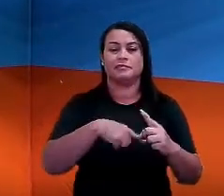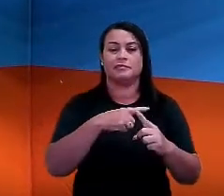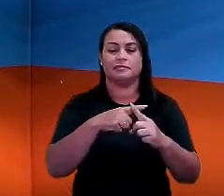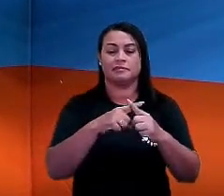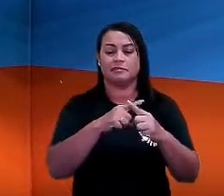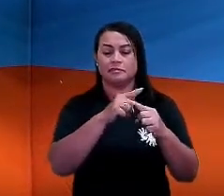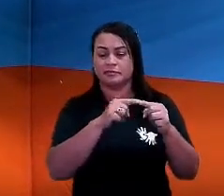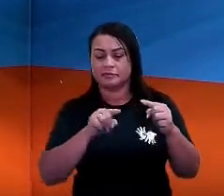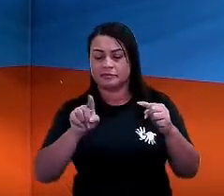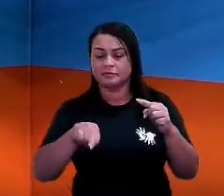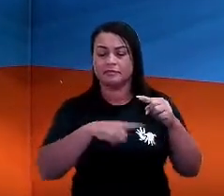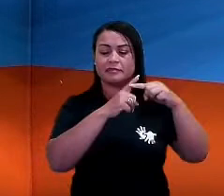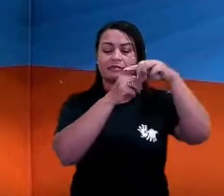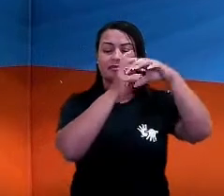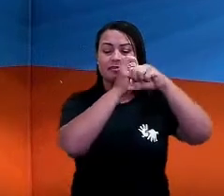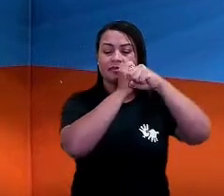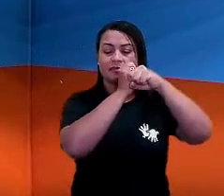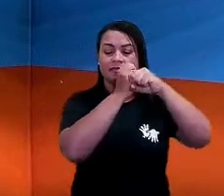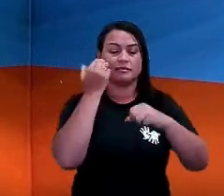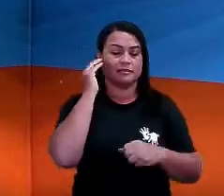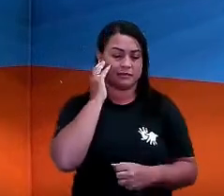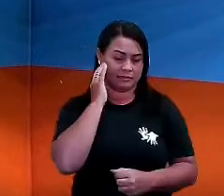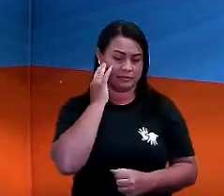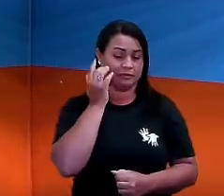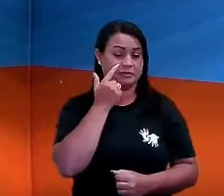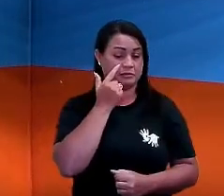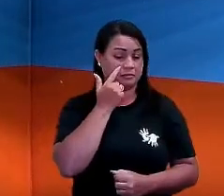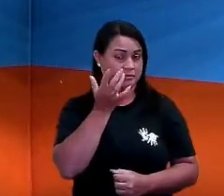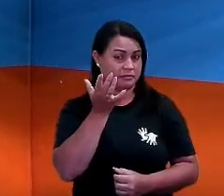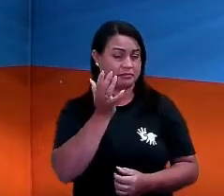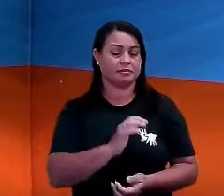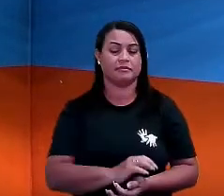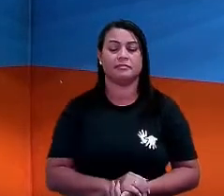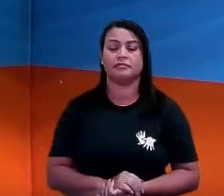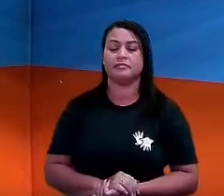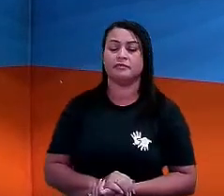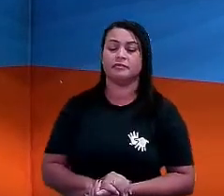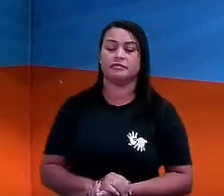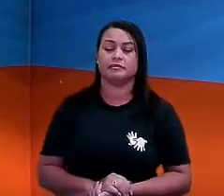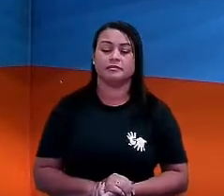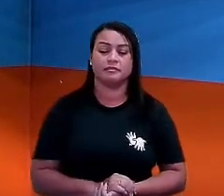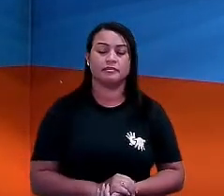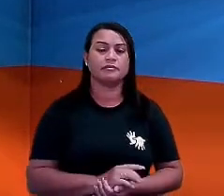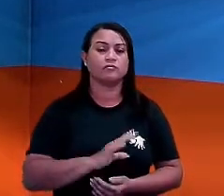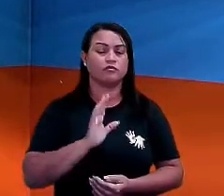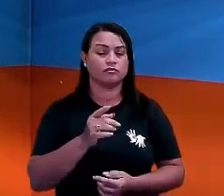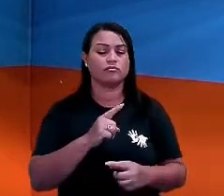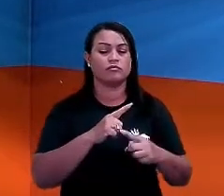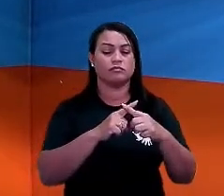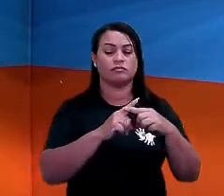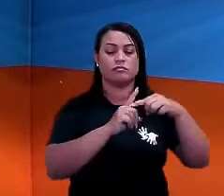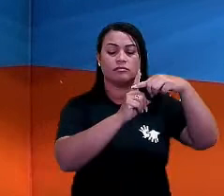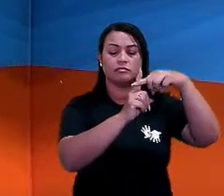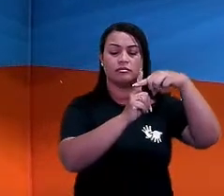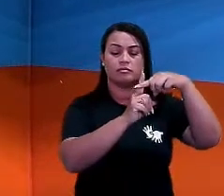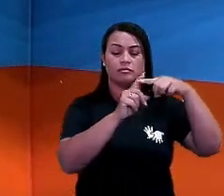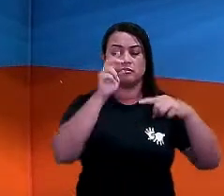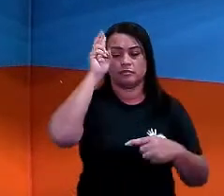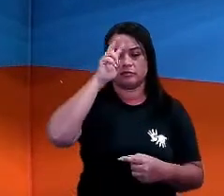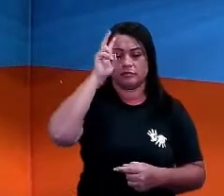embaixo, vou somar em cima, tá? Então, preste atenção, tá? Já botei aí o X e o mais para a gente